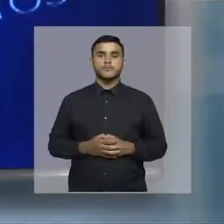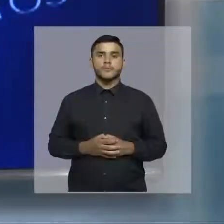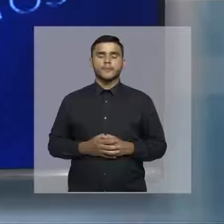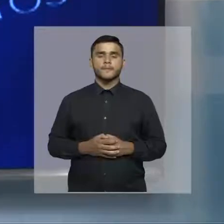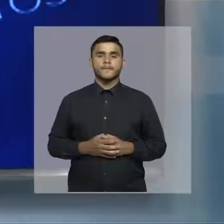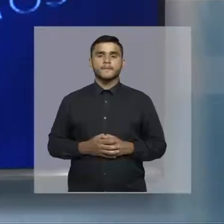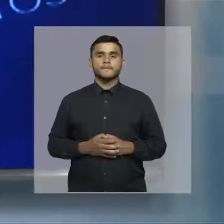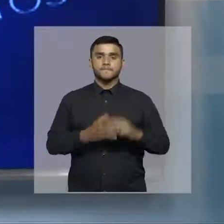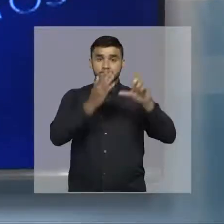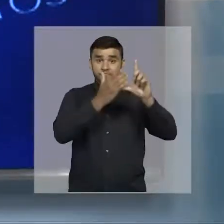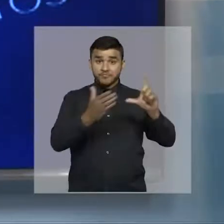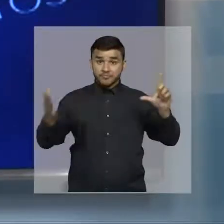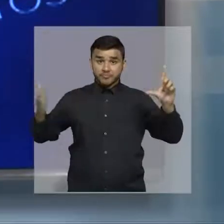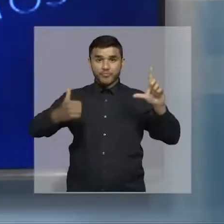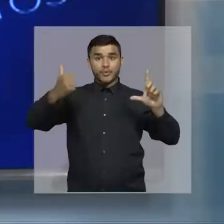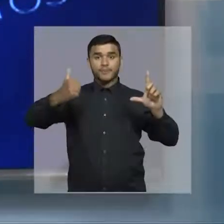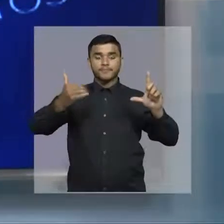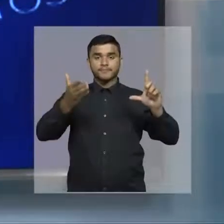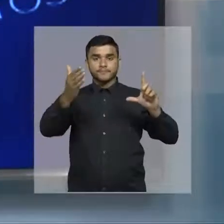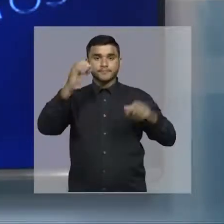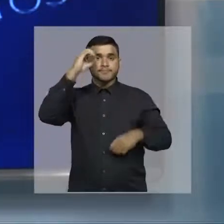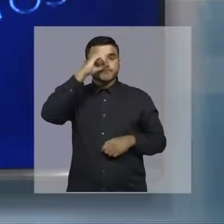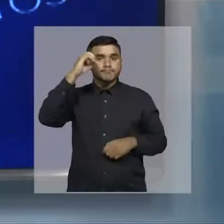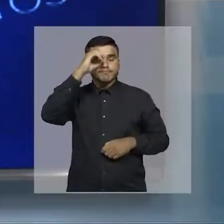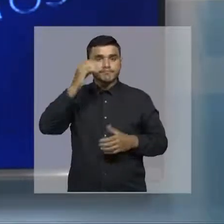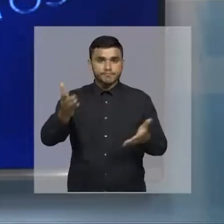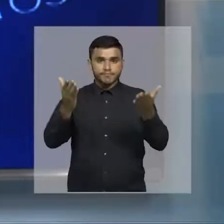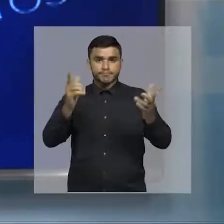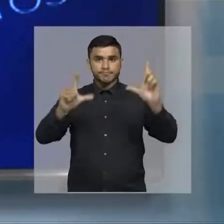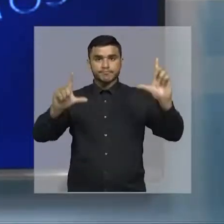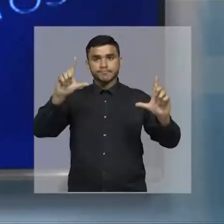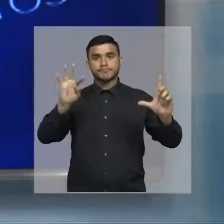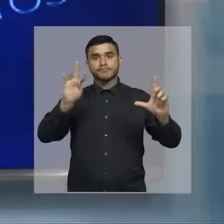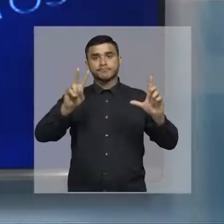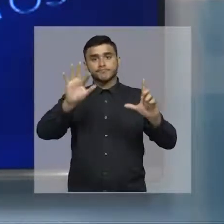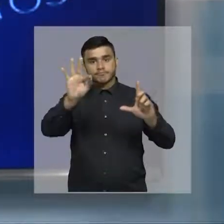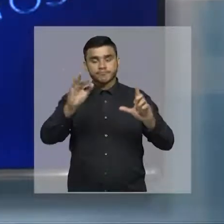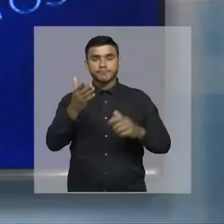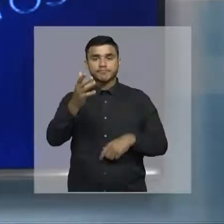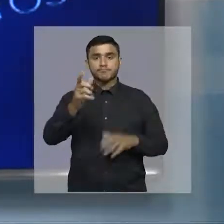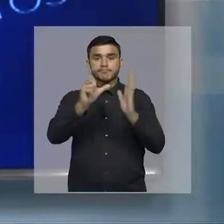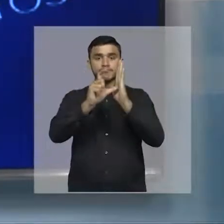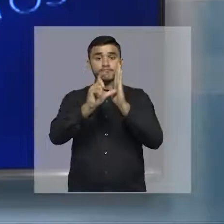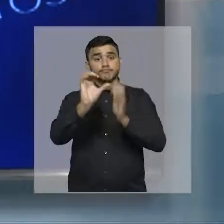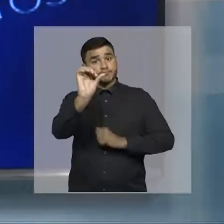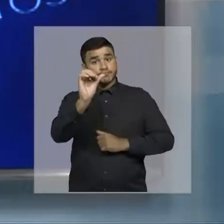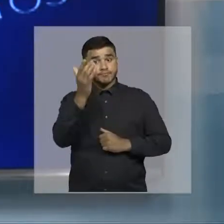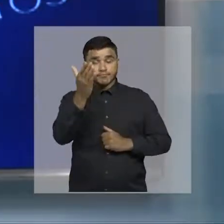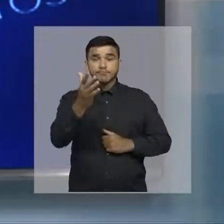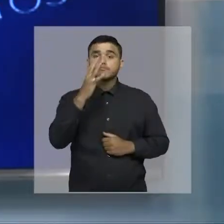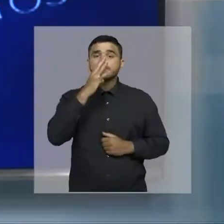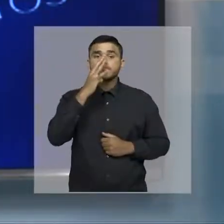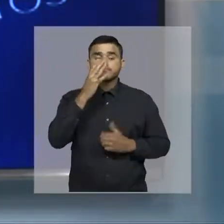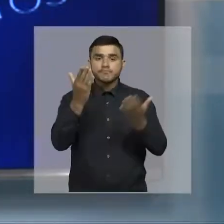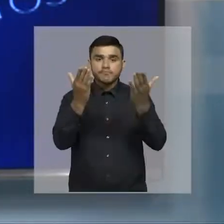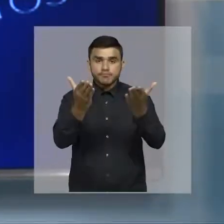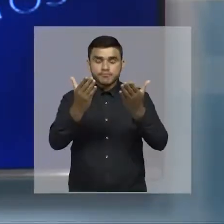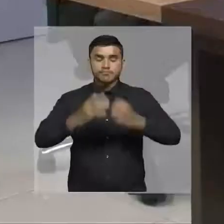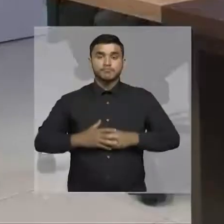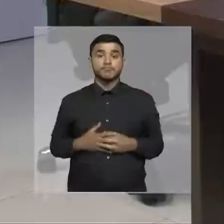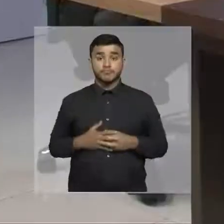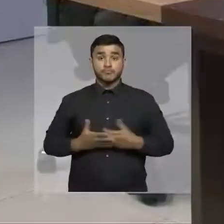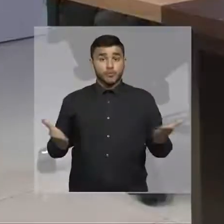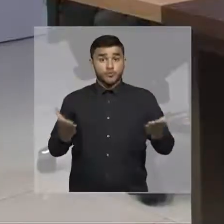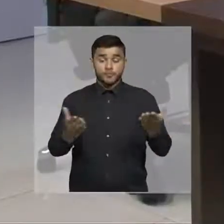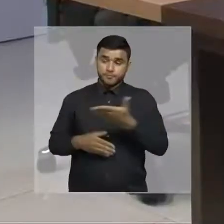De volta com o primeiro bloco do programa Observatório pela TV Fortaleza, canal 6 da Multiplay. Para você, assinante que ligou agora, o programa recebe hoje